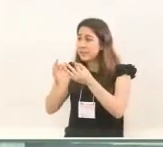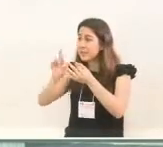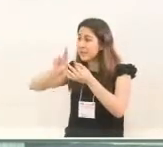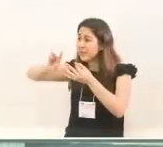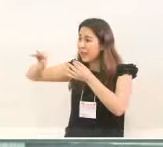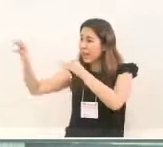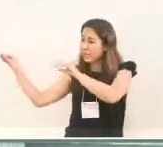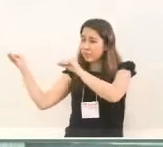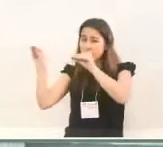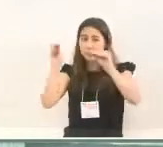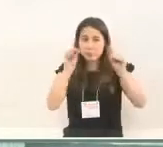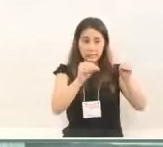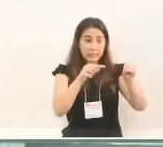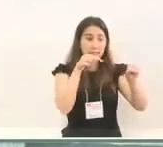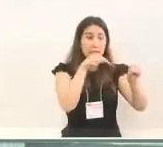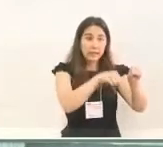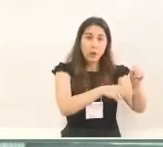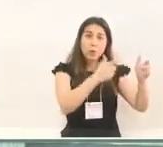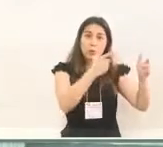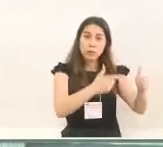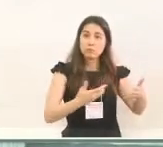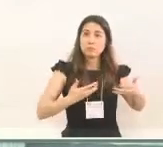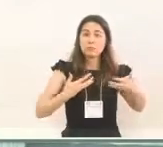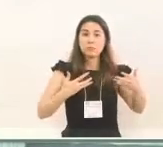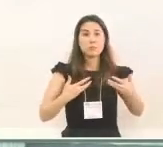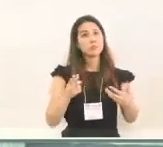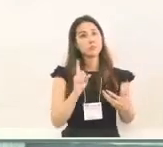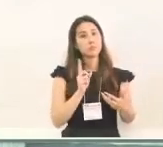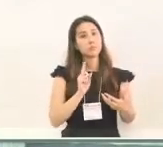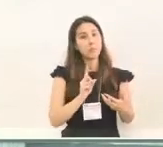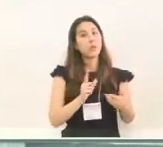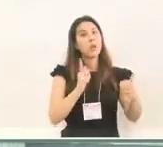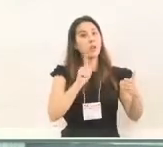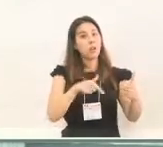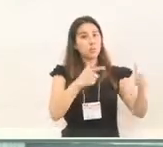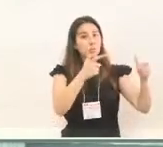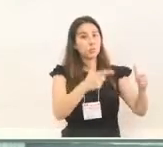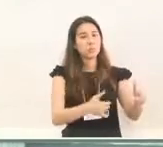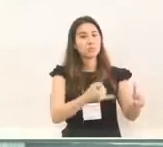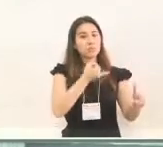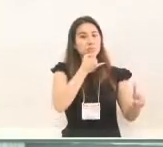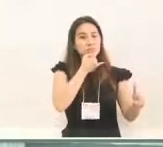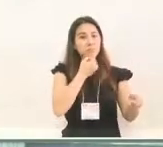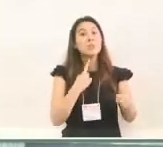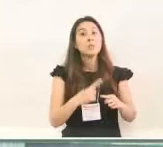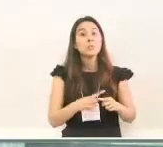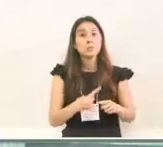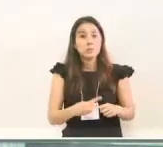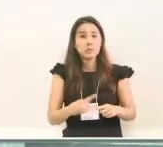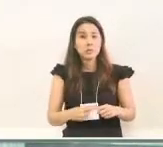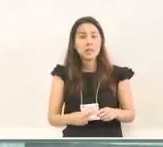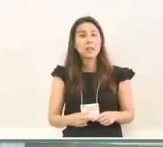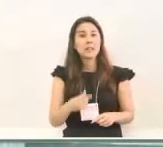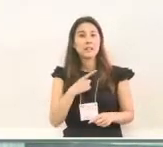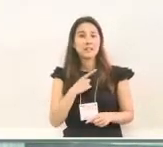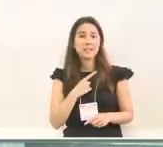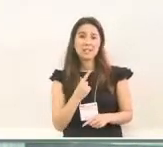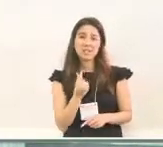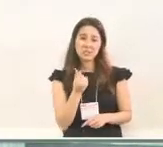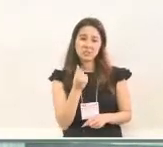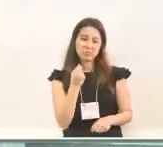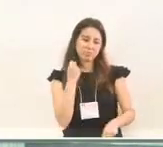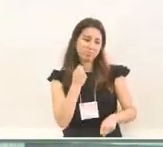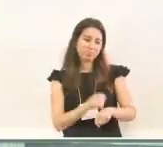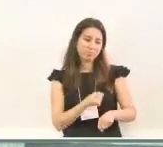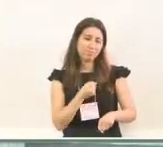havia acabado a escravidão mas você ainda tinha toda aquela miséria os os escravos que haviam